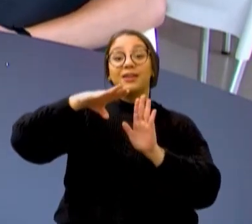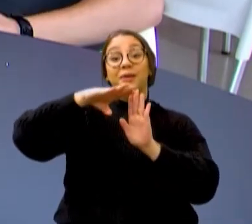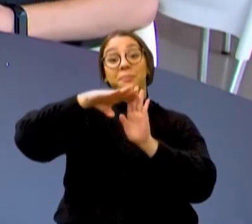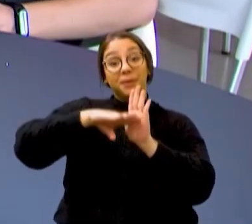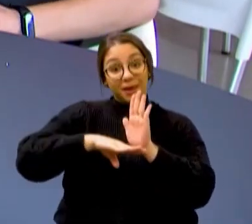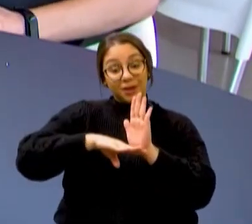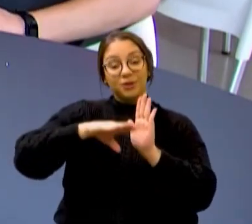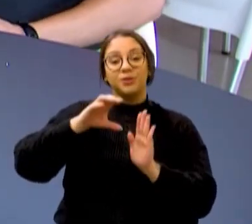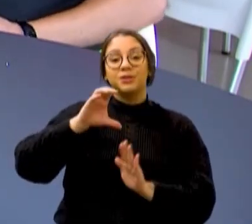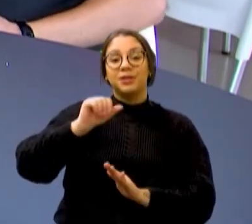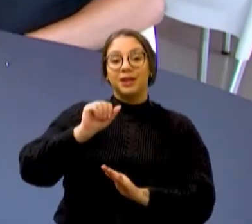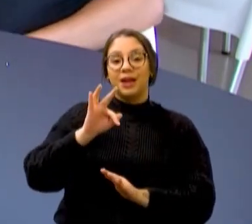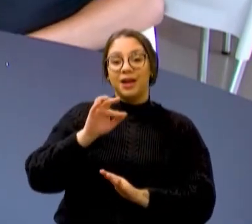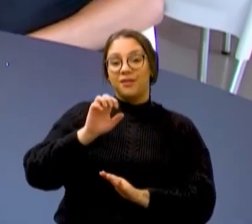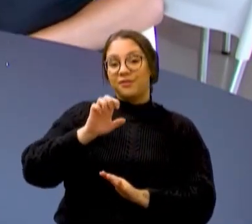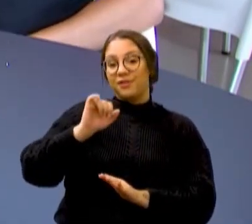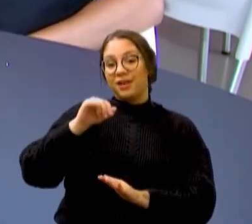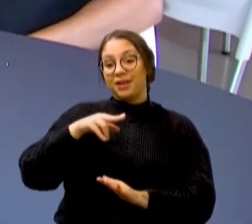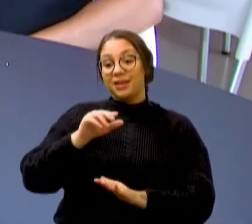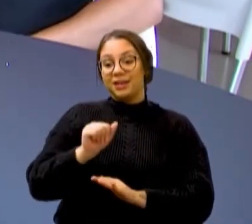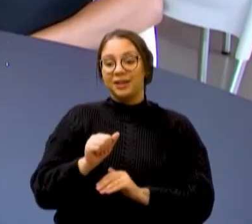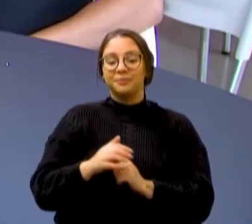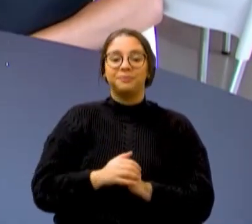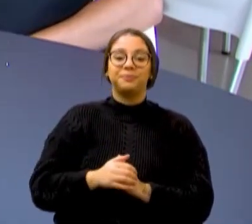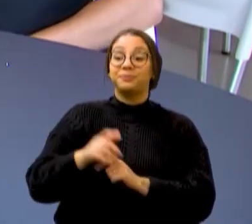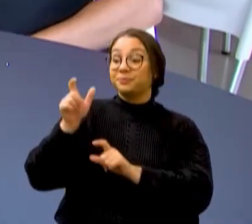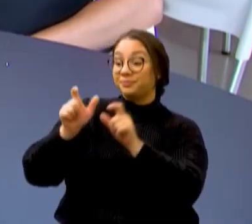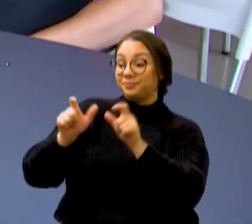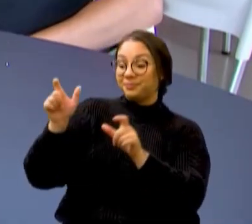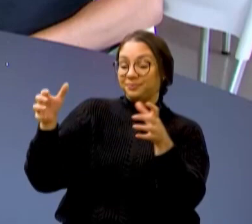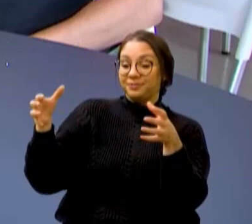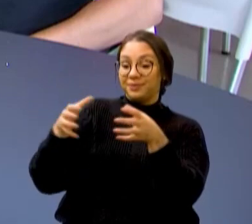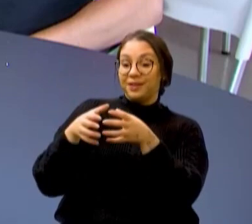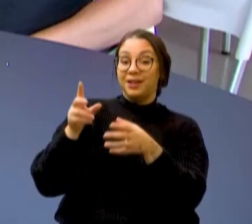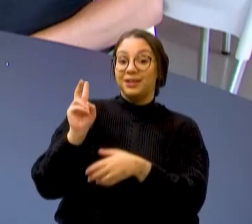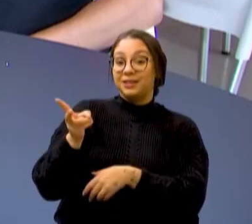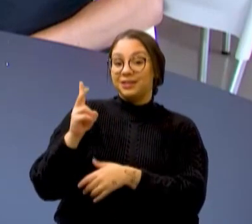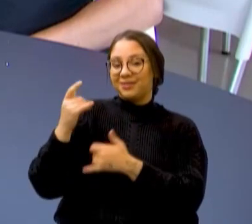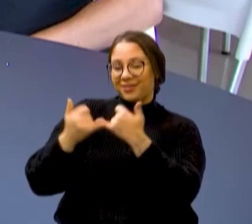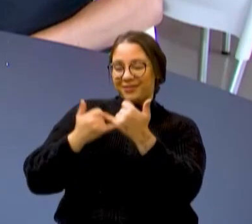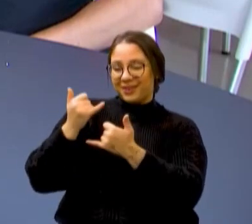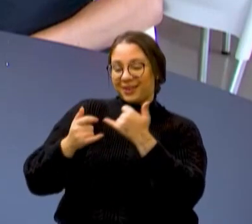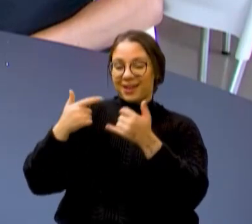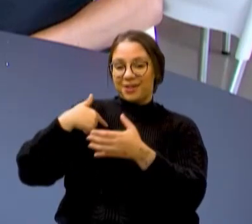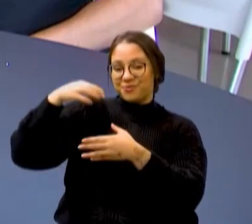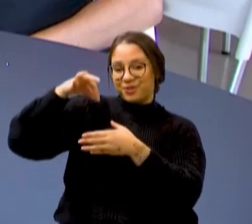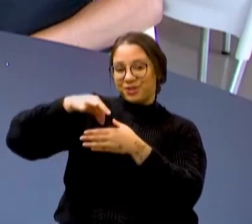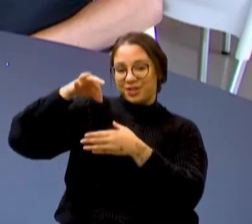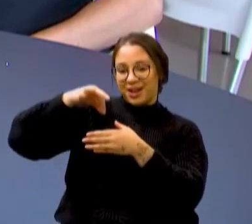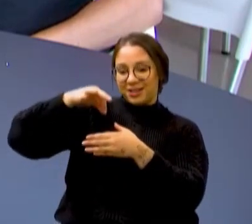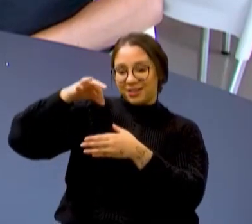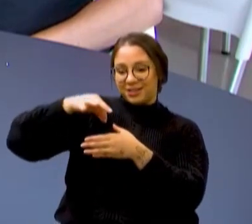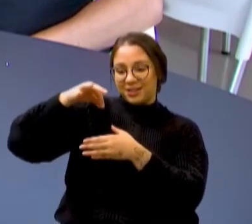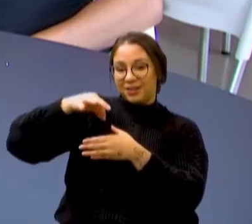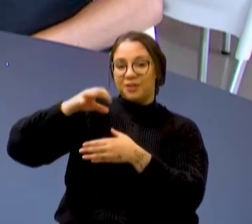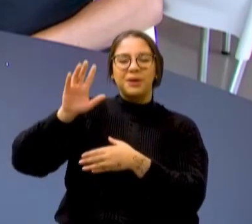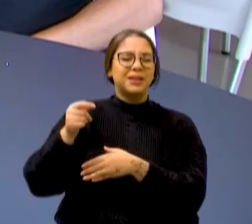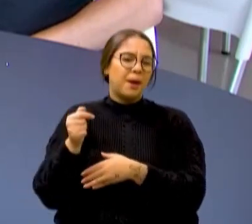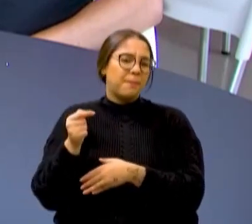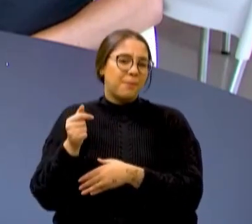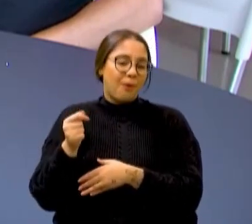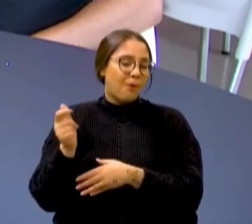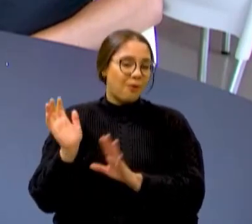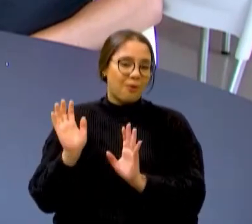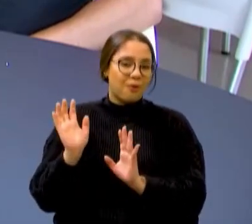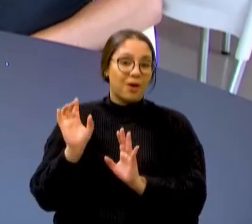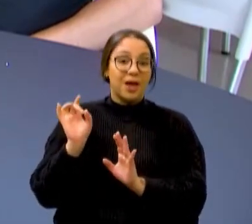cafeína que o café, também de forma moderada. Não, que o pessoal na redação brinca que eu tô sempre tomando um chazinho, mas na verdade